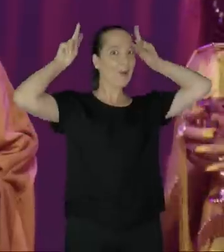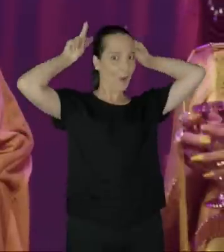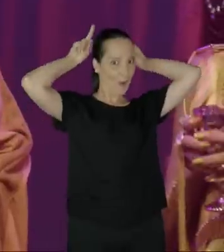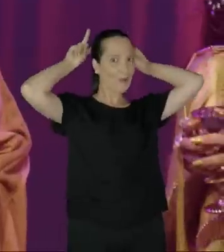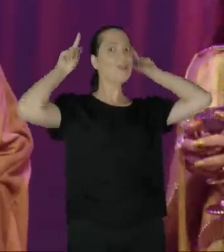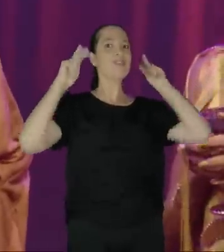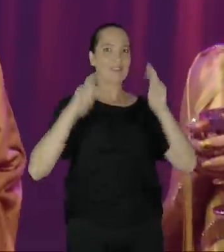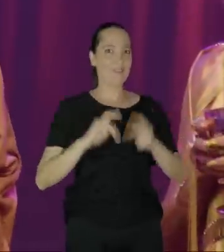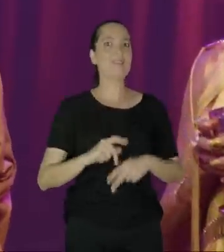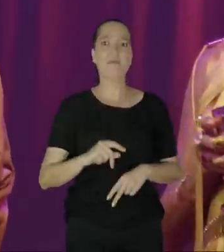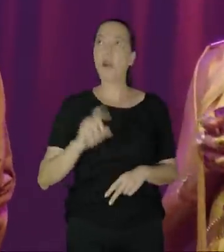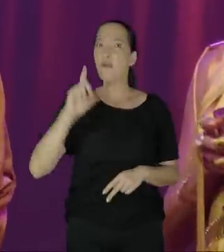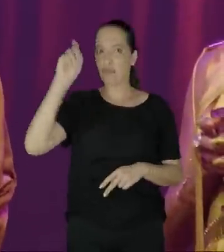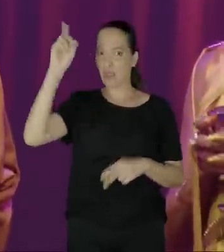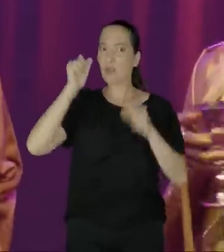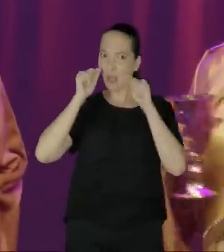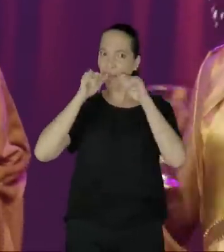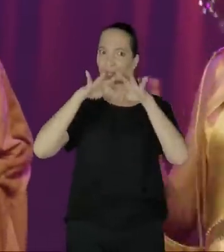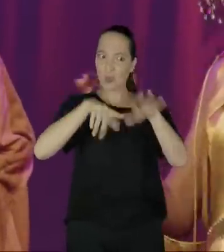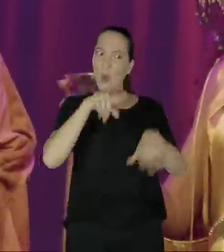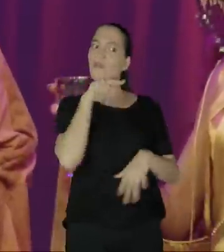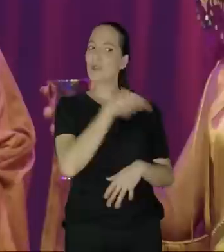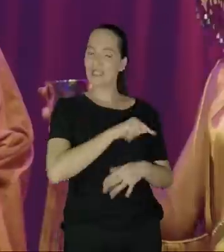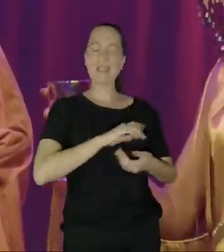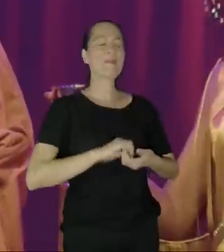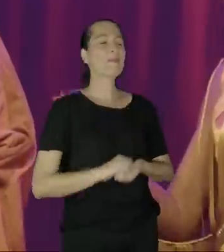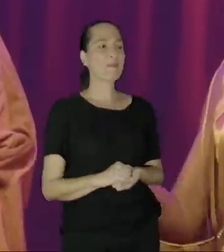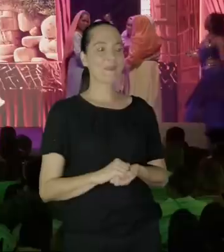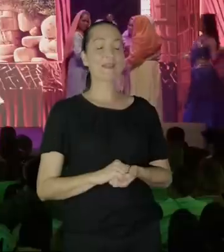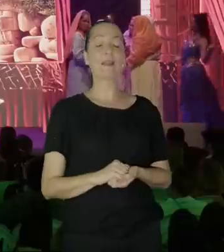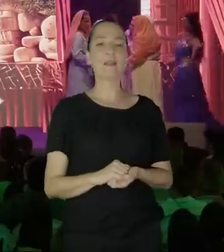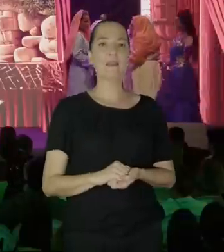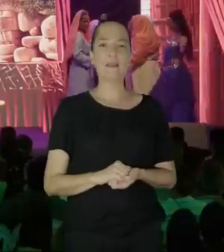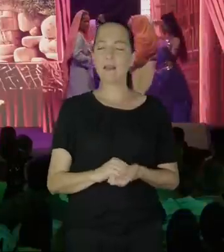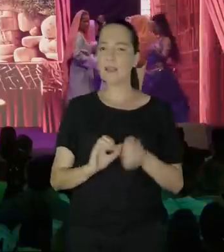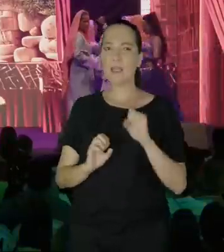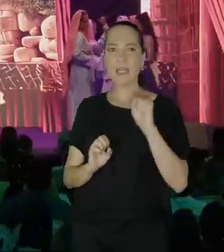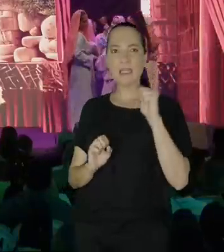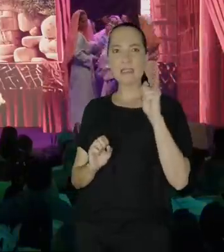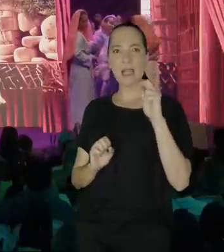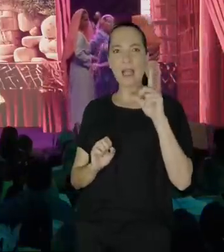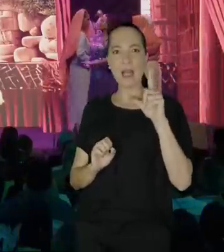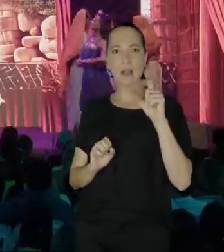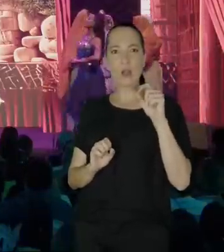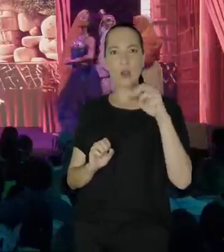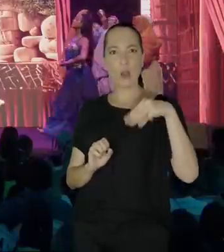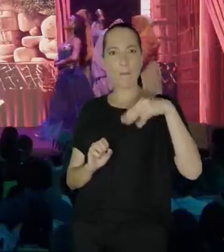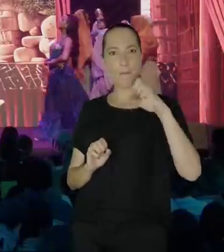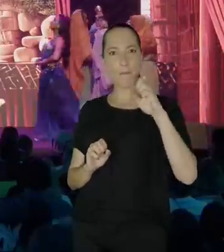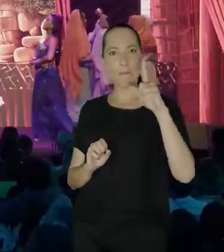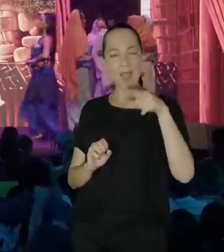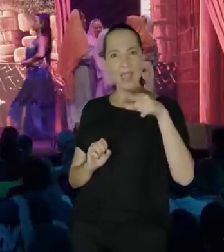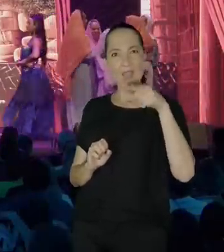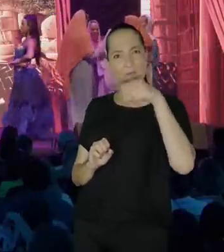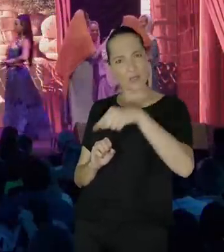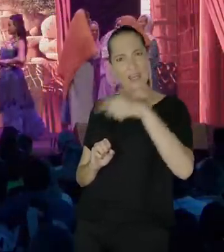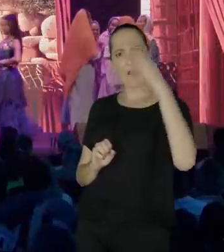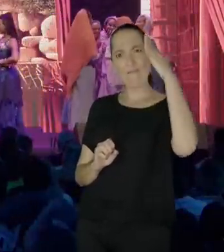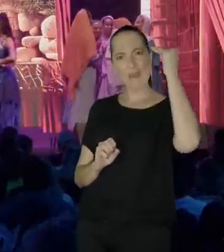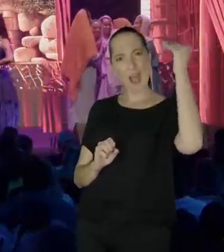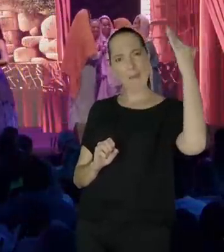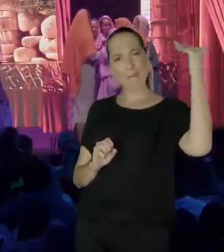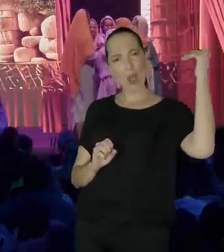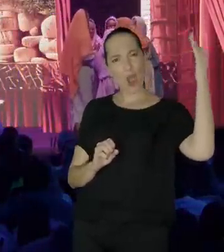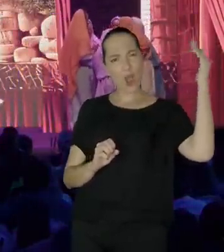Antipas. Os deuses foram bons. Salomé! Sua fama corre por todo o Império